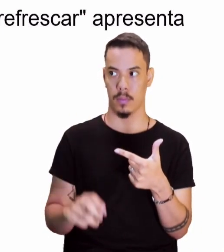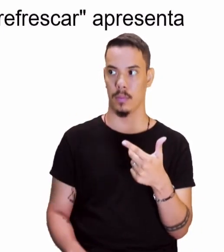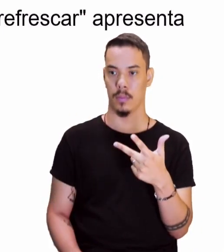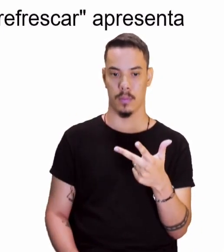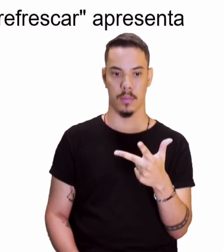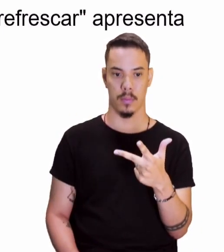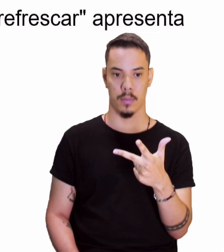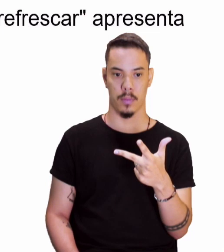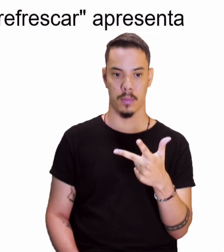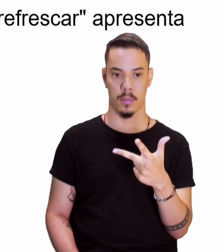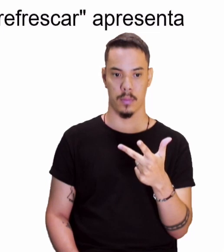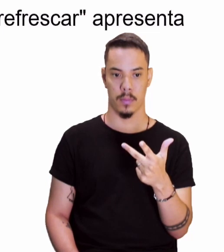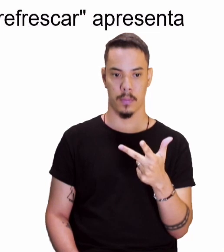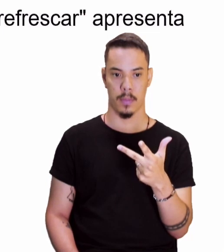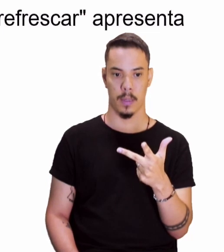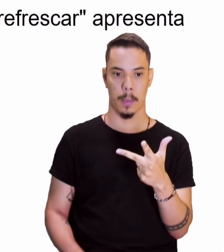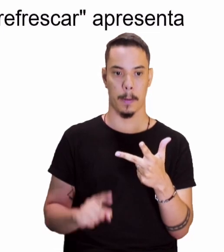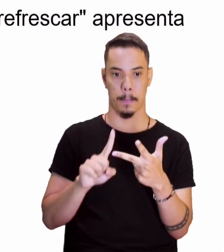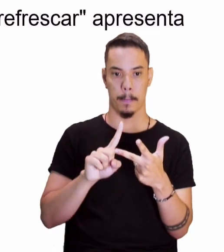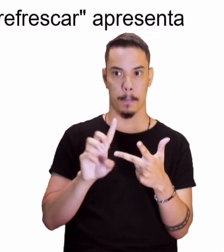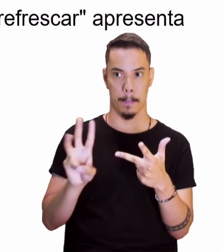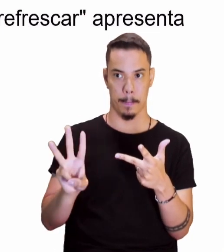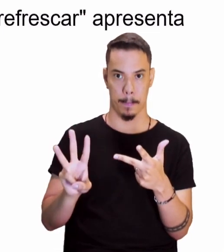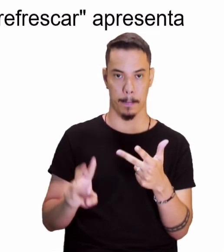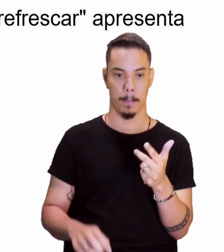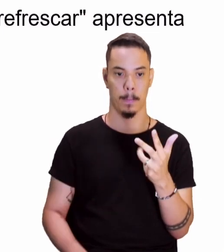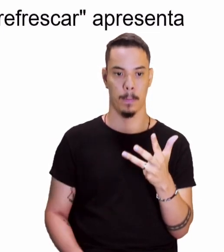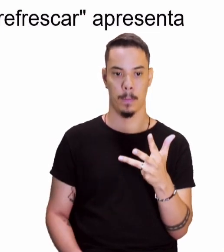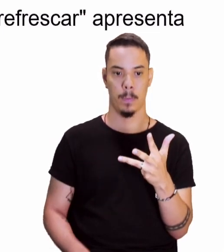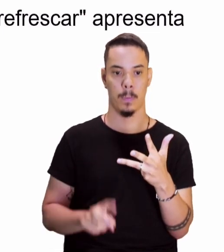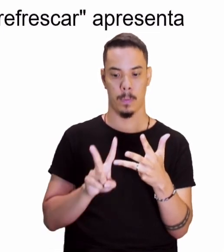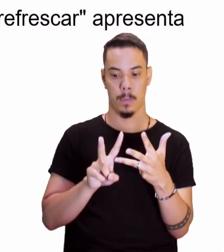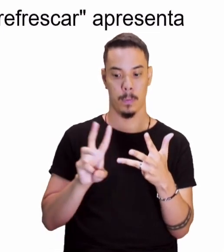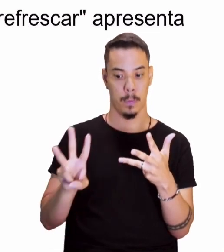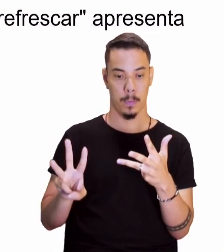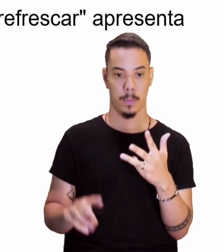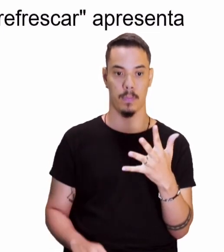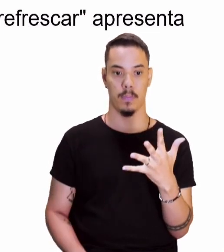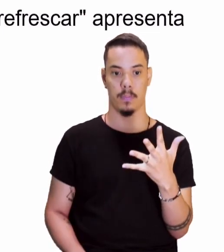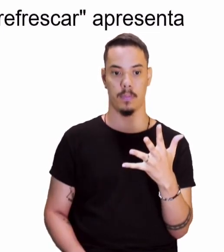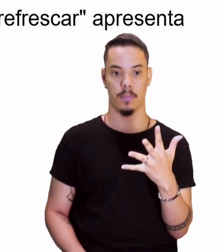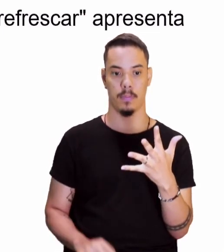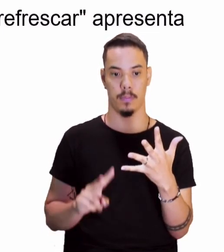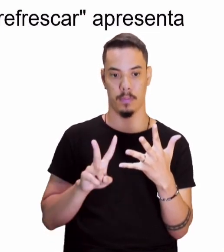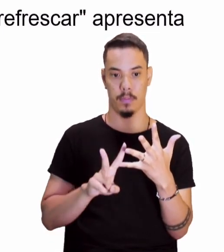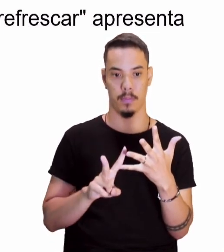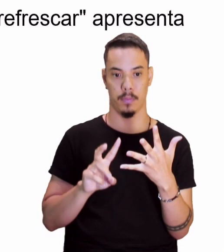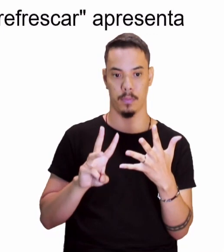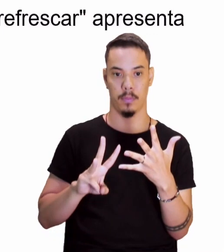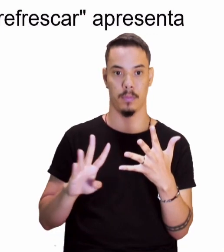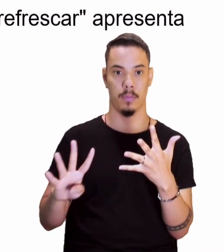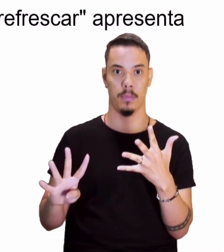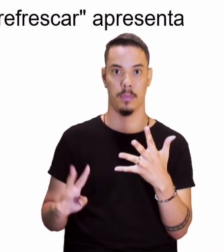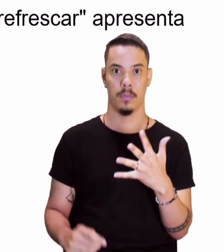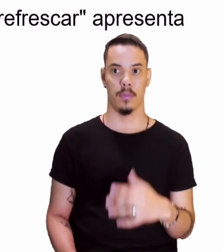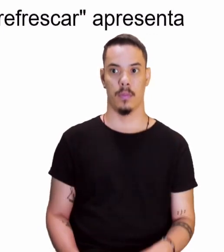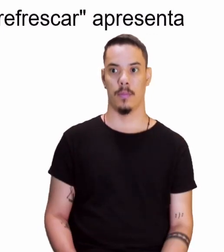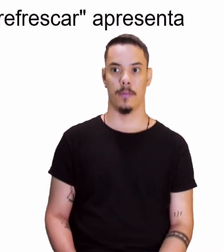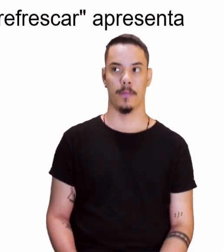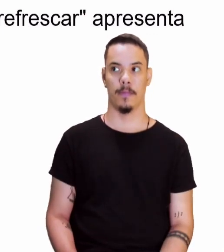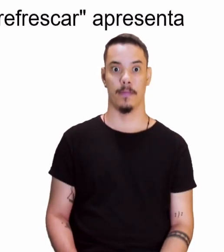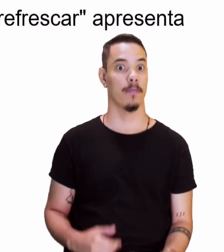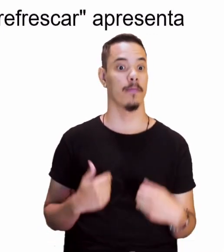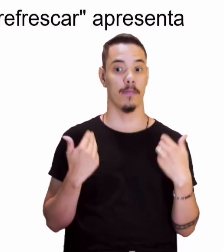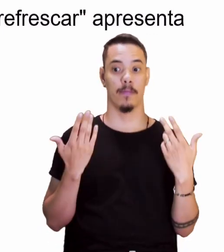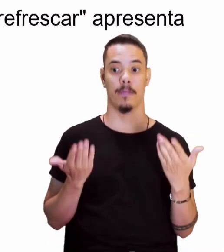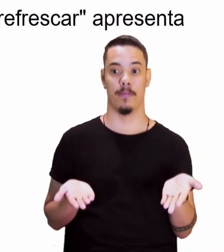3. C, 1 e 3. D, 2 e 3. E 2, 3 e